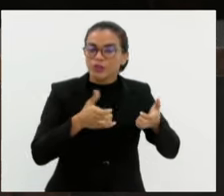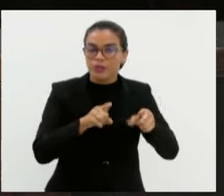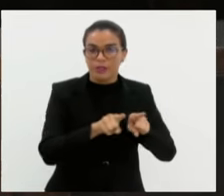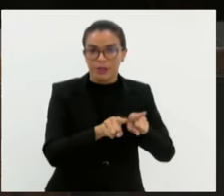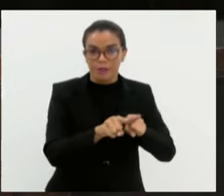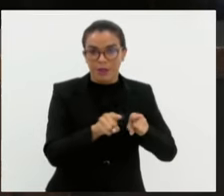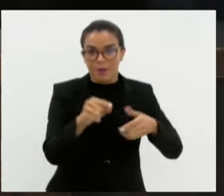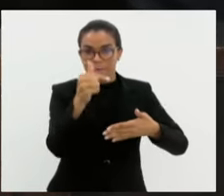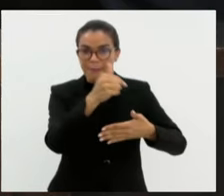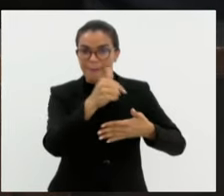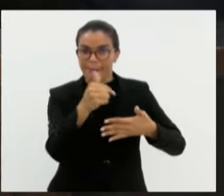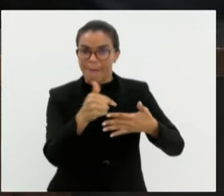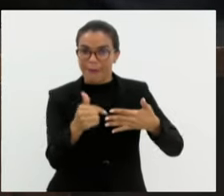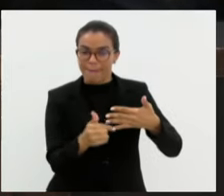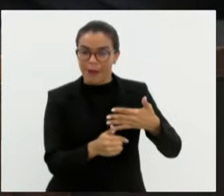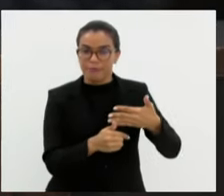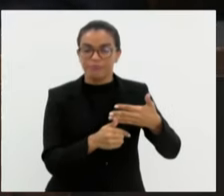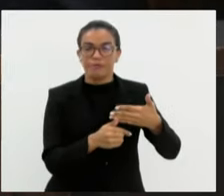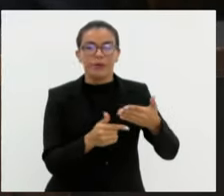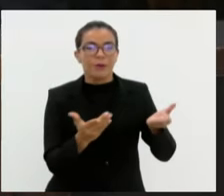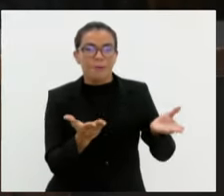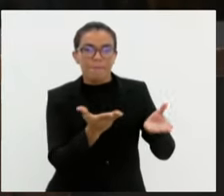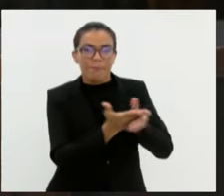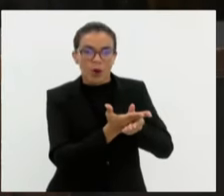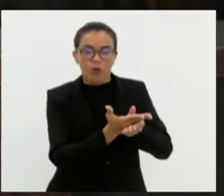os autos